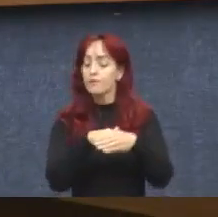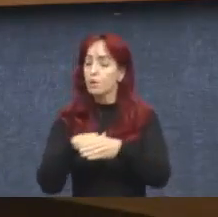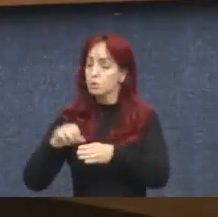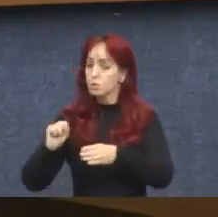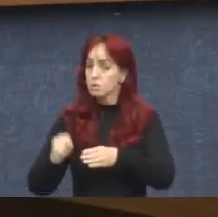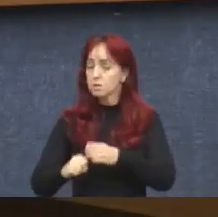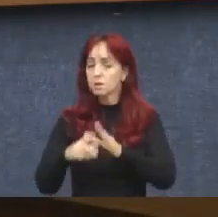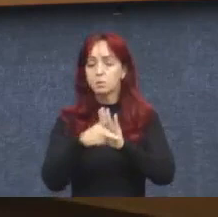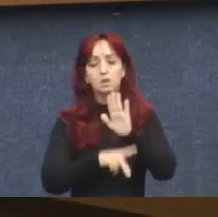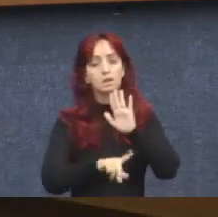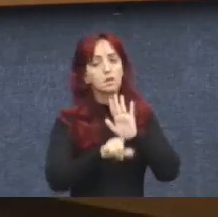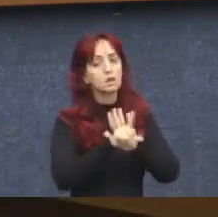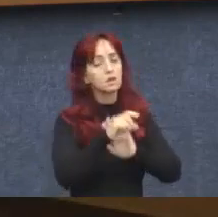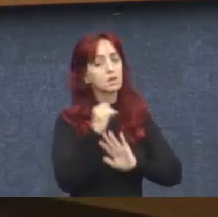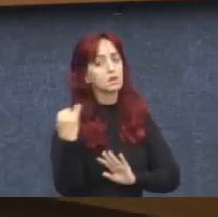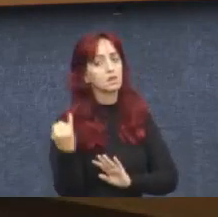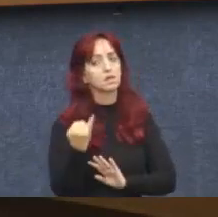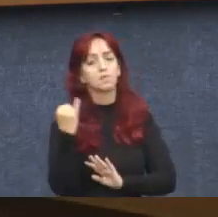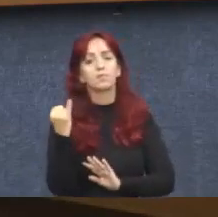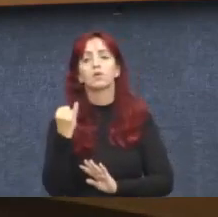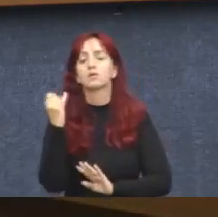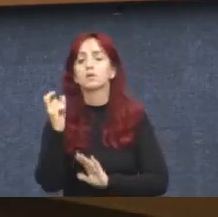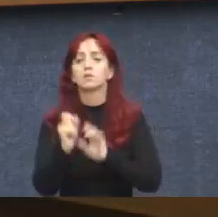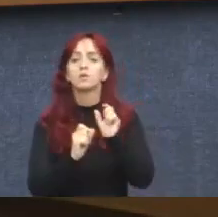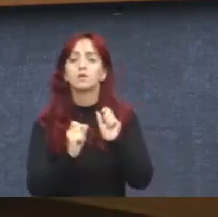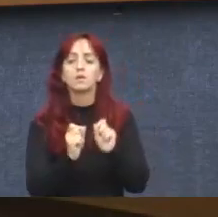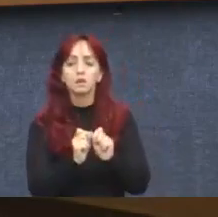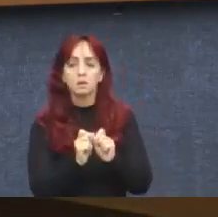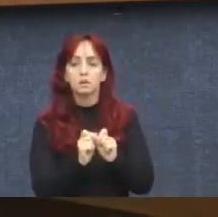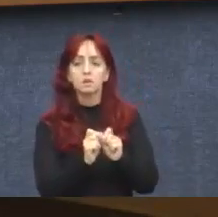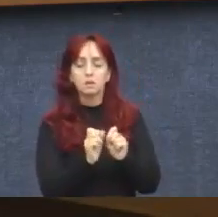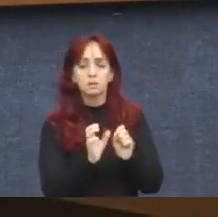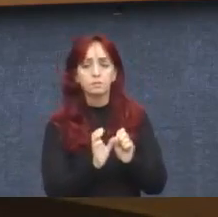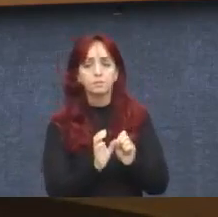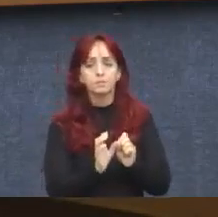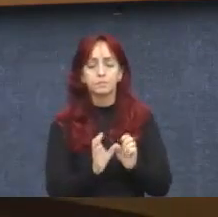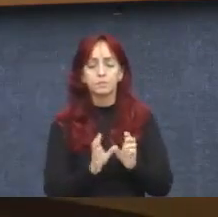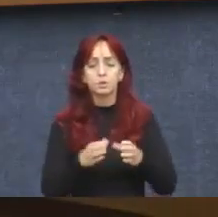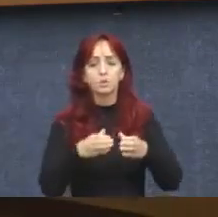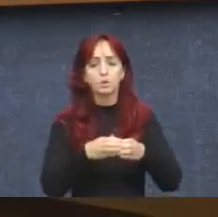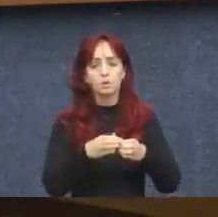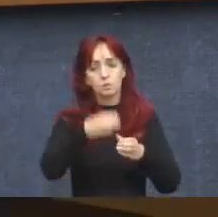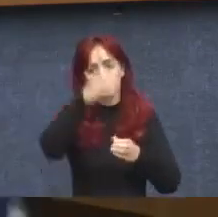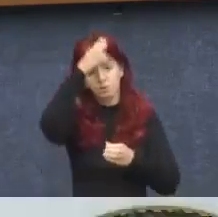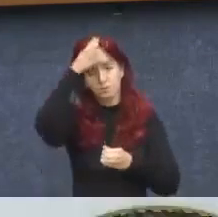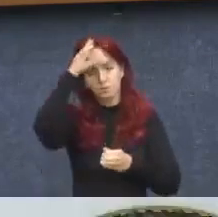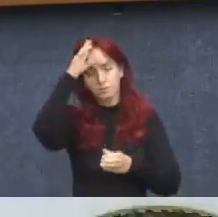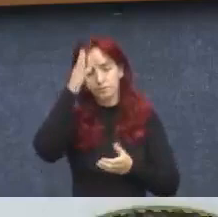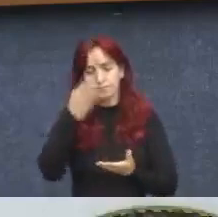lei importante para a questão do compliance na casa, inclusive. Obrigada.